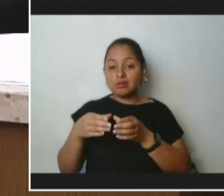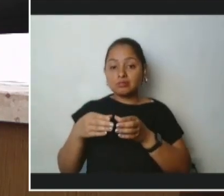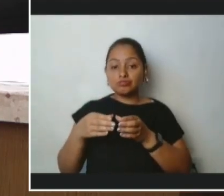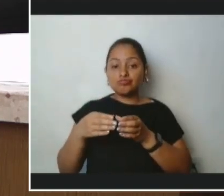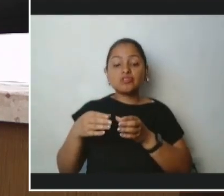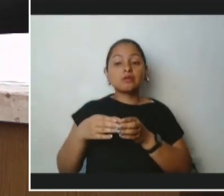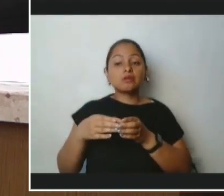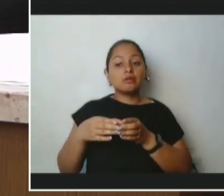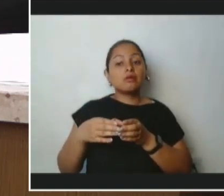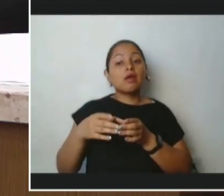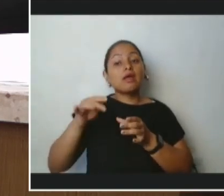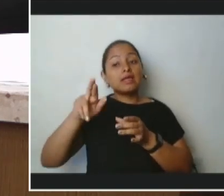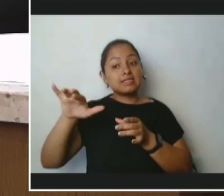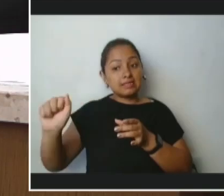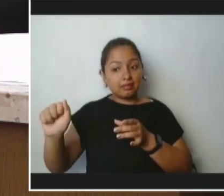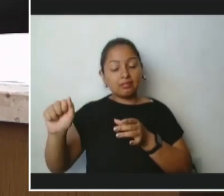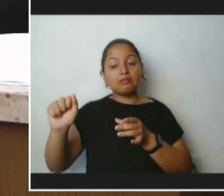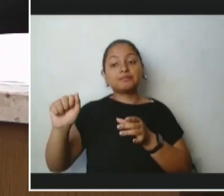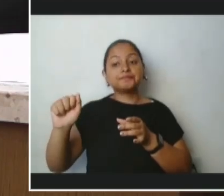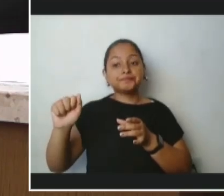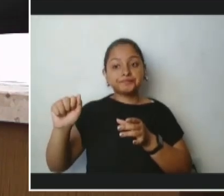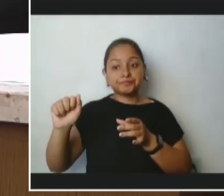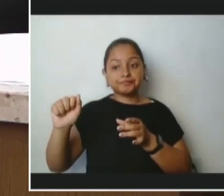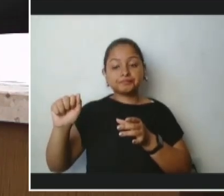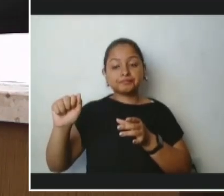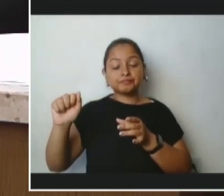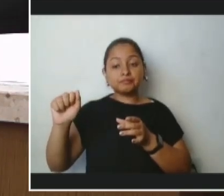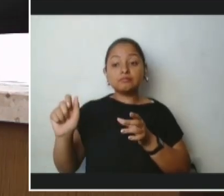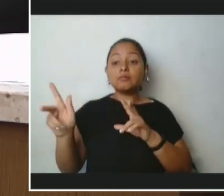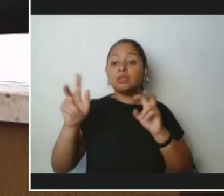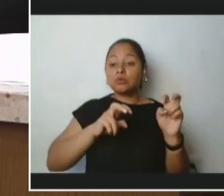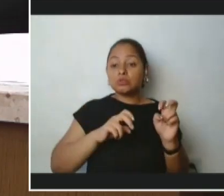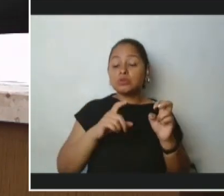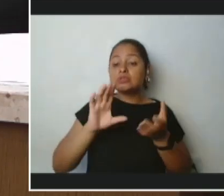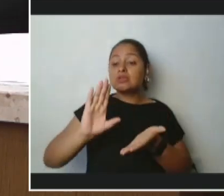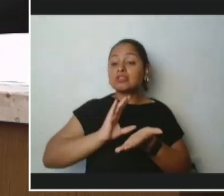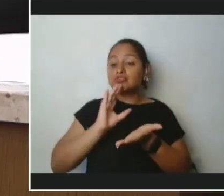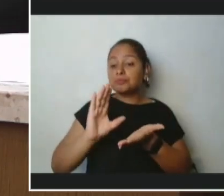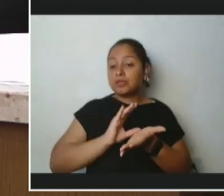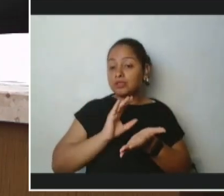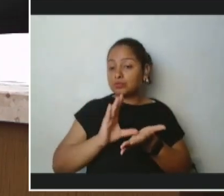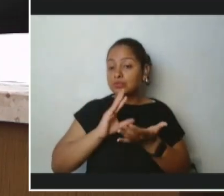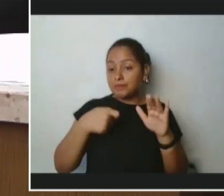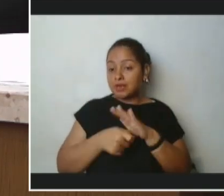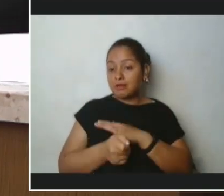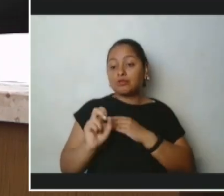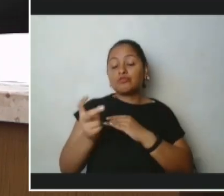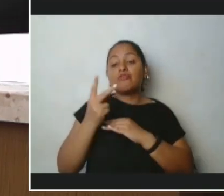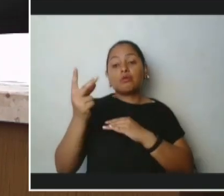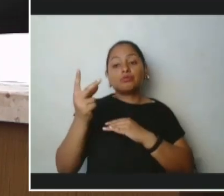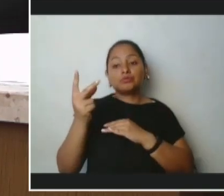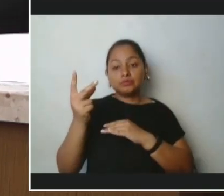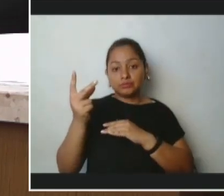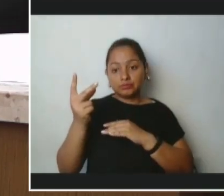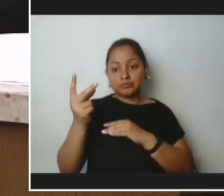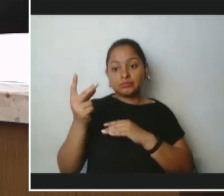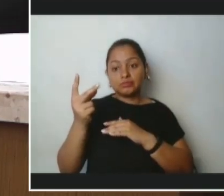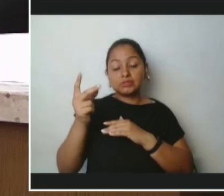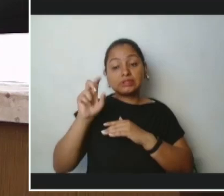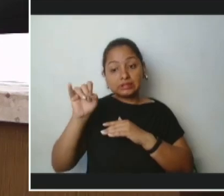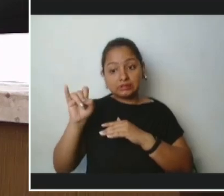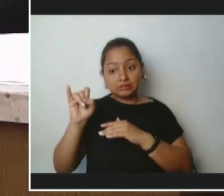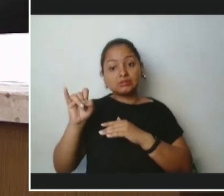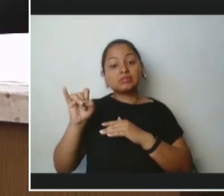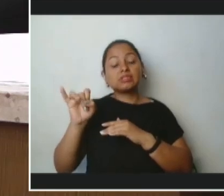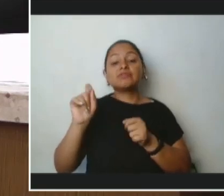seus rendimentos aplicados, de valores aplicados, quando é efetuada a transferência para a entidade, ou a arrecadação